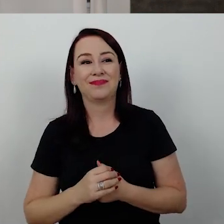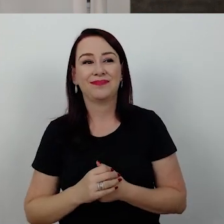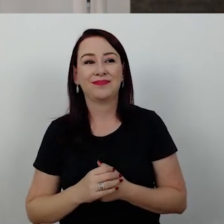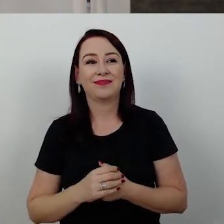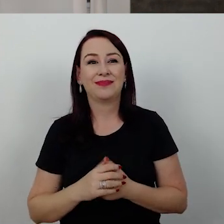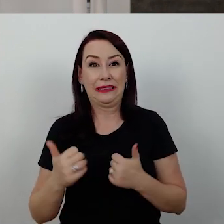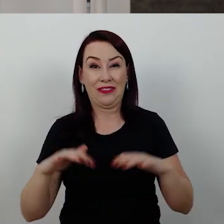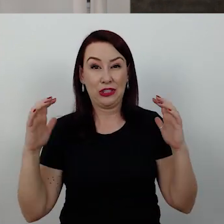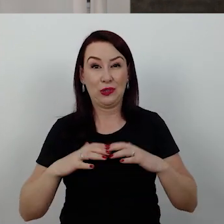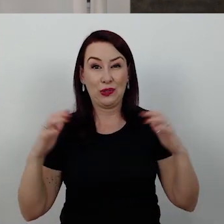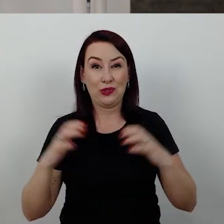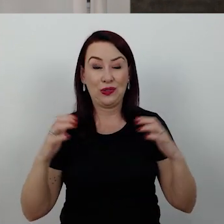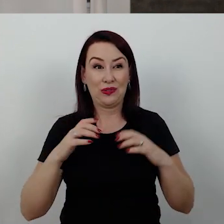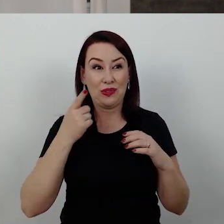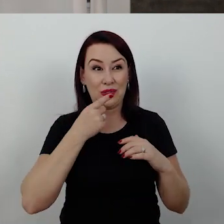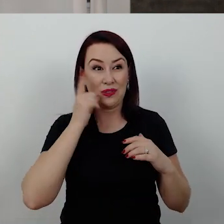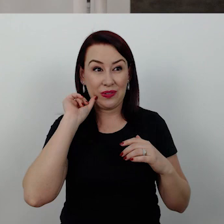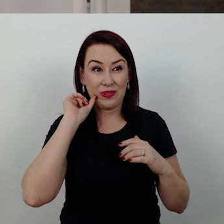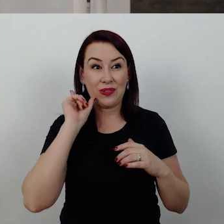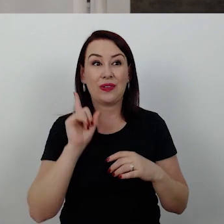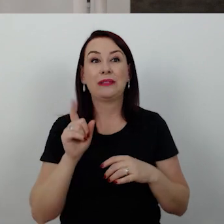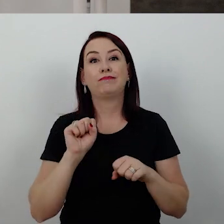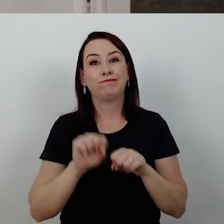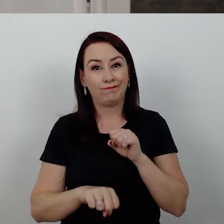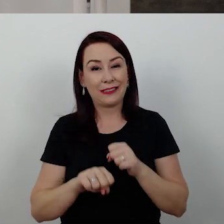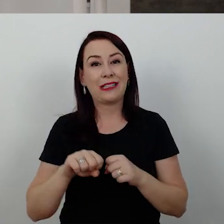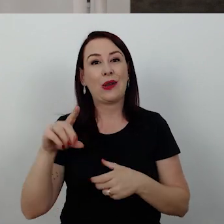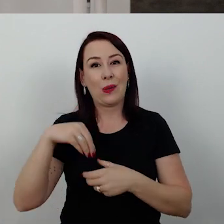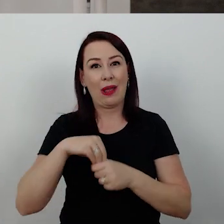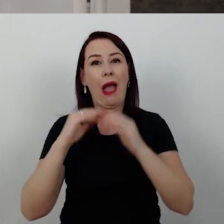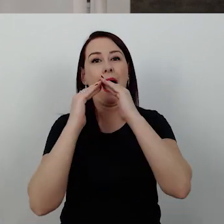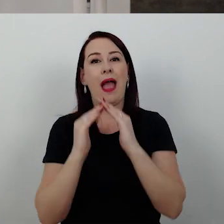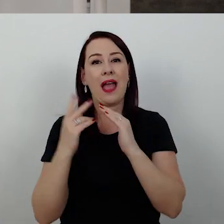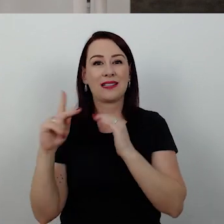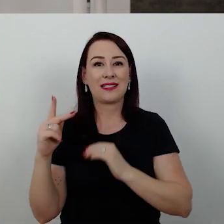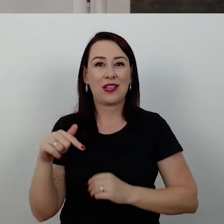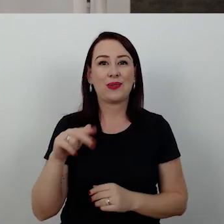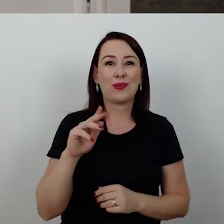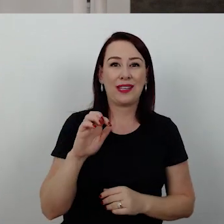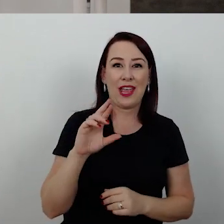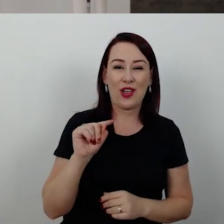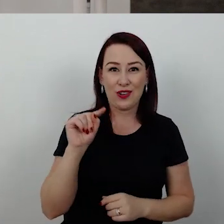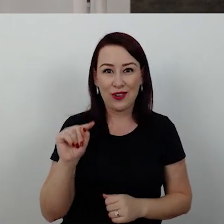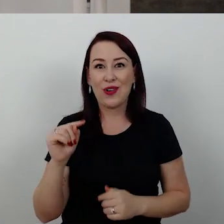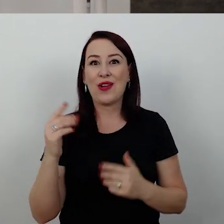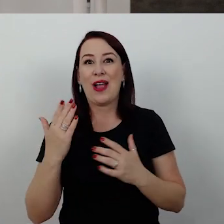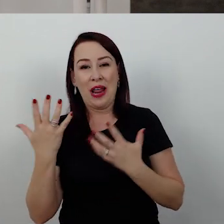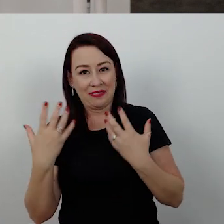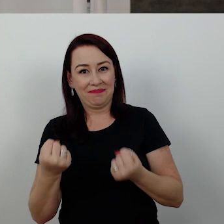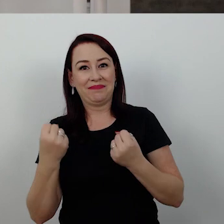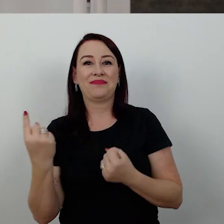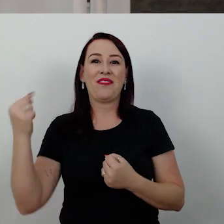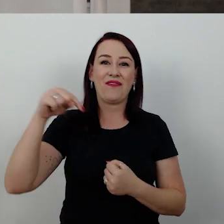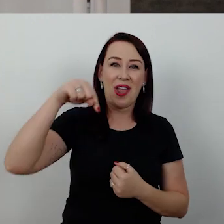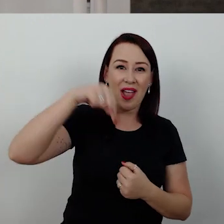saiu de lá debaixo de um temporal ontem, que estragou a sede do Queirô, então ela está aqui fazendo isso tudo por nós,